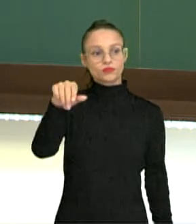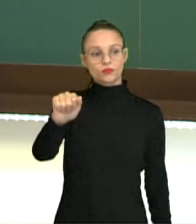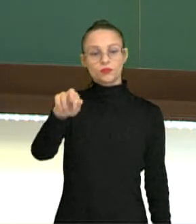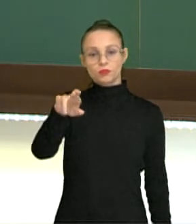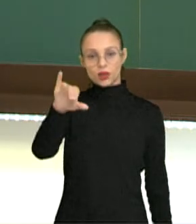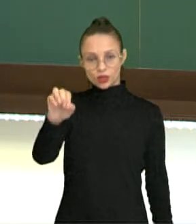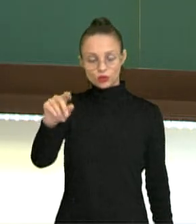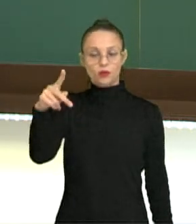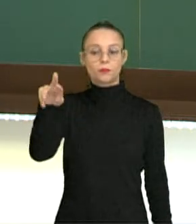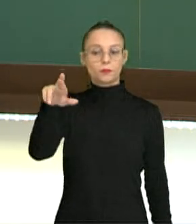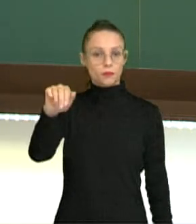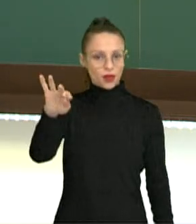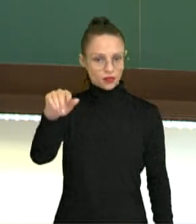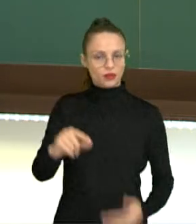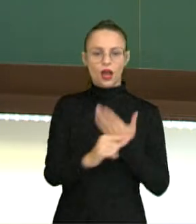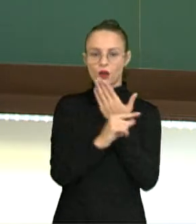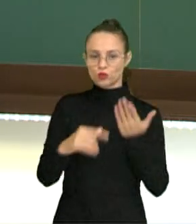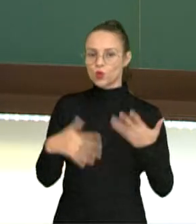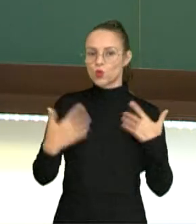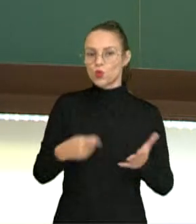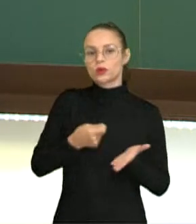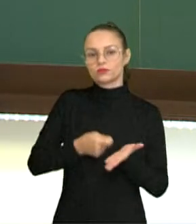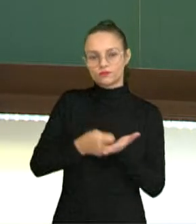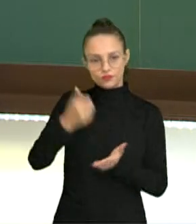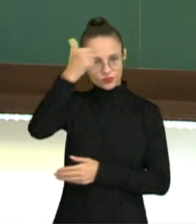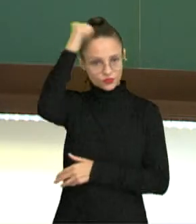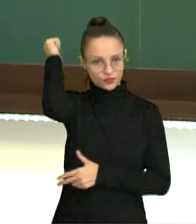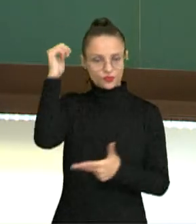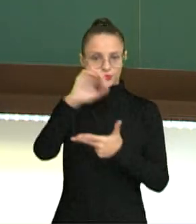requisitado no Enem, no vestibular, se ligue aí.